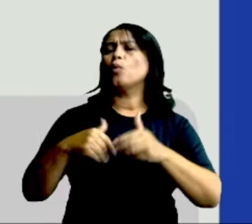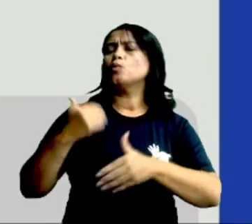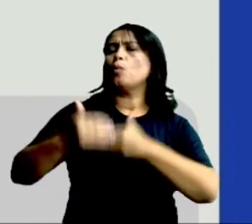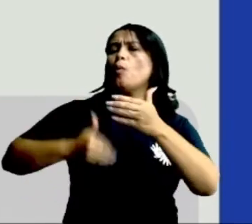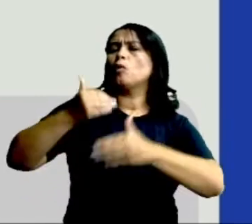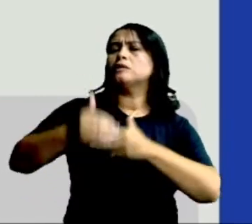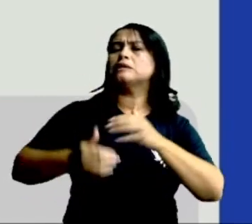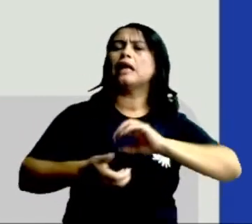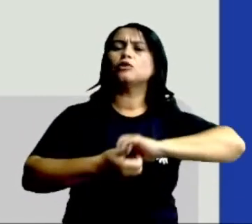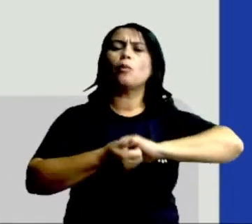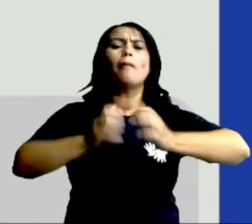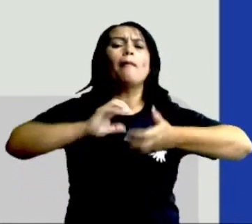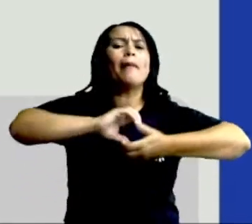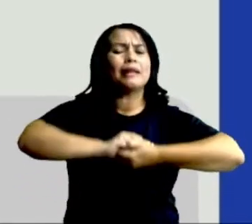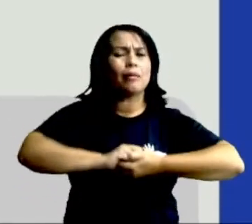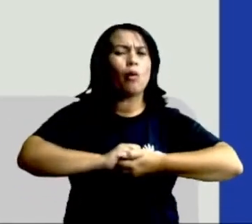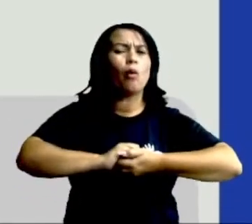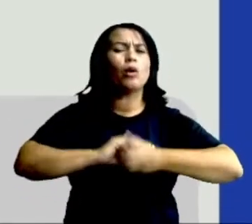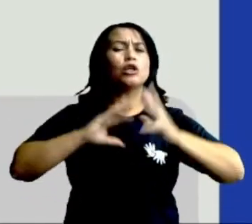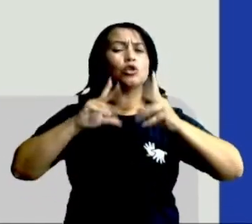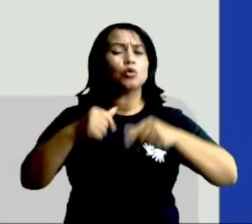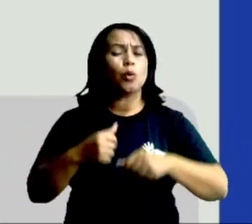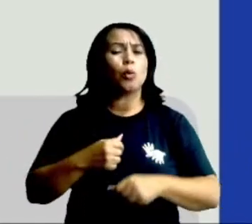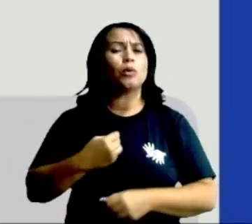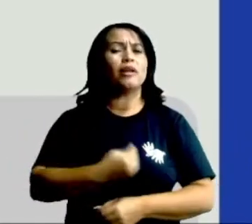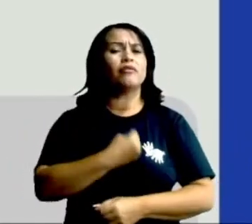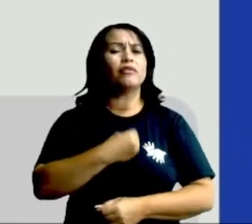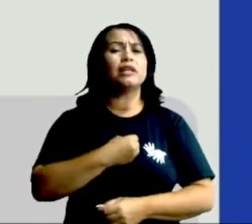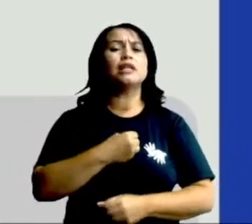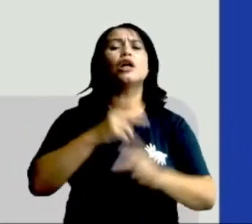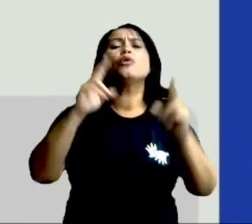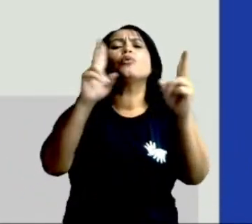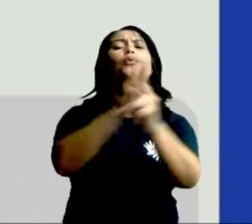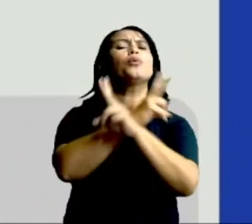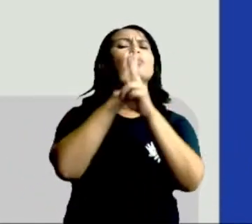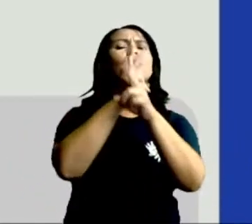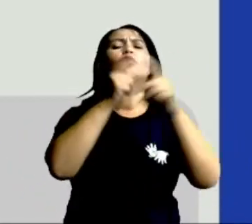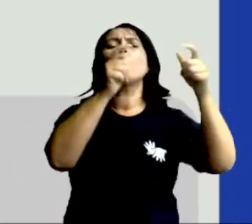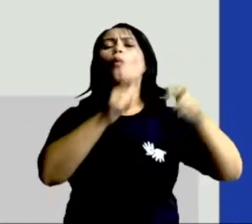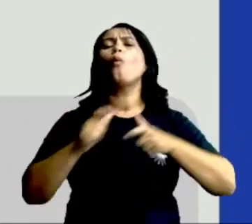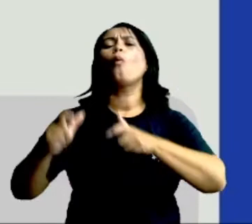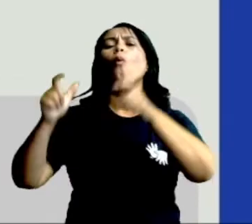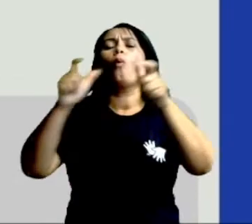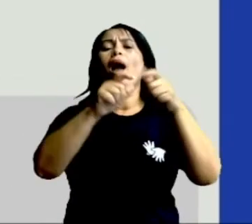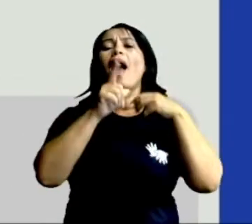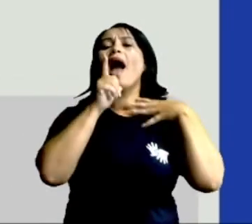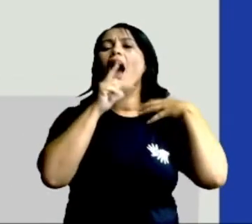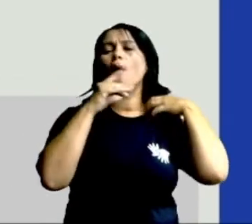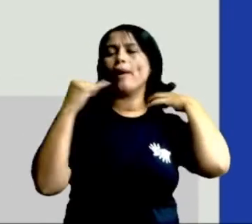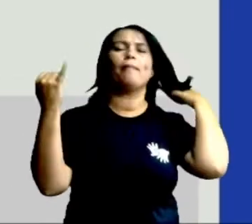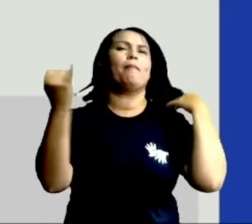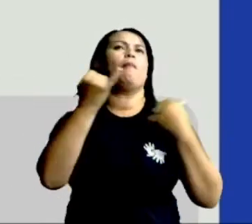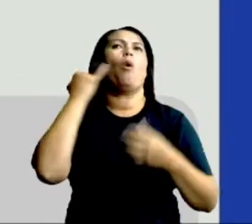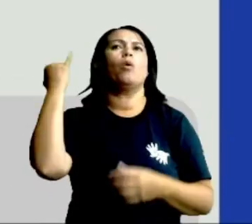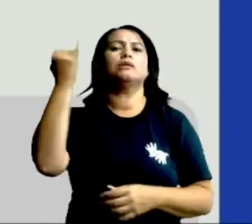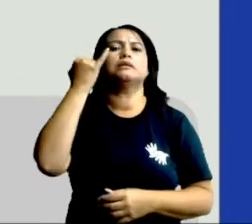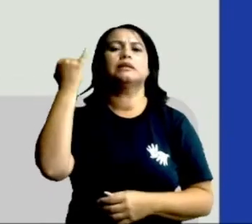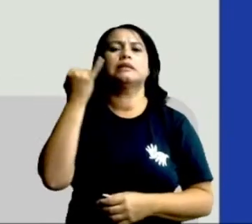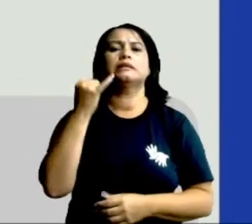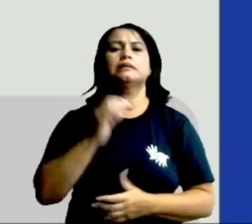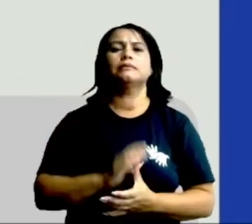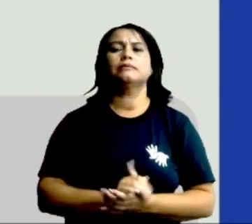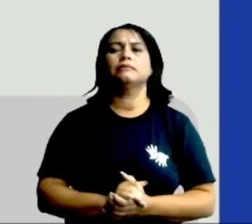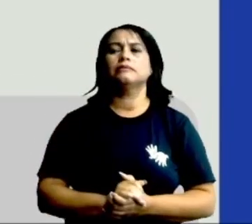processos metabólicos, em todo o processo da nossa vida, no ar, em todos os lugares, a água é fundamental, tá certo? E